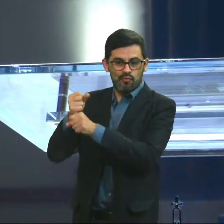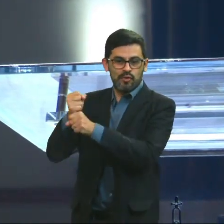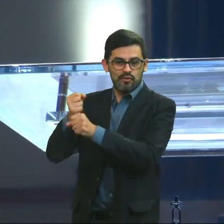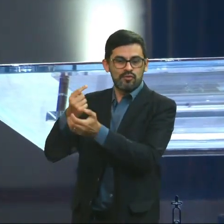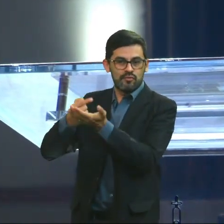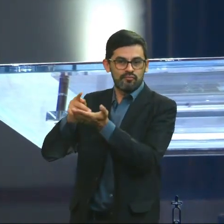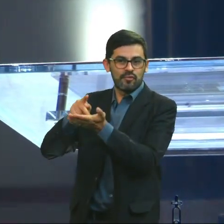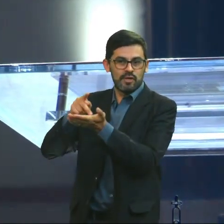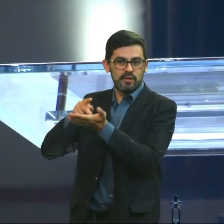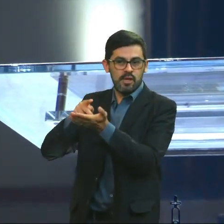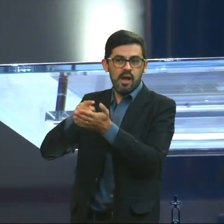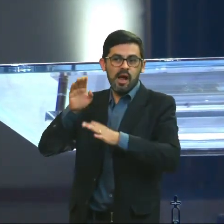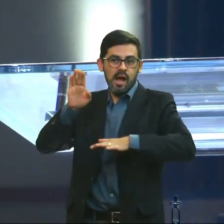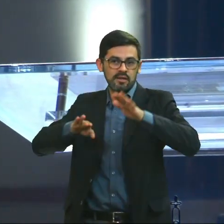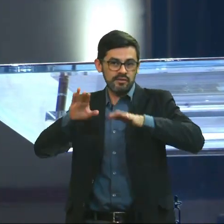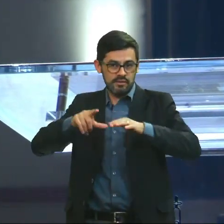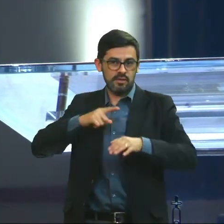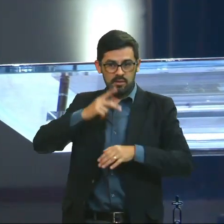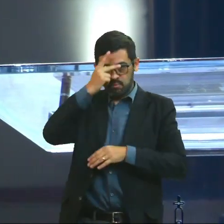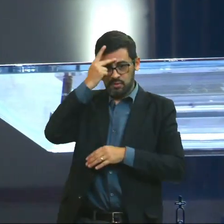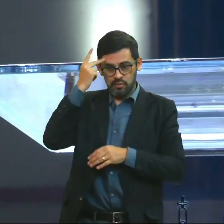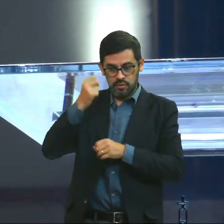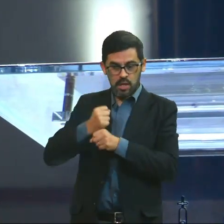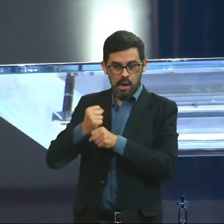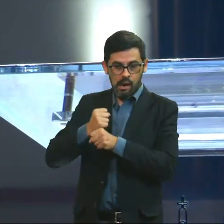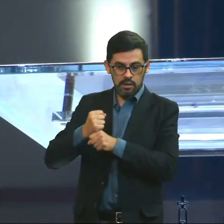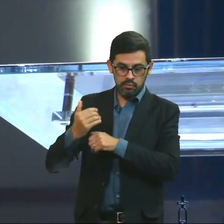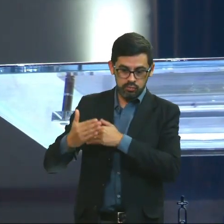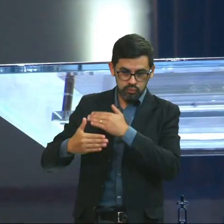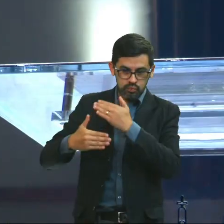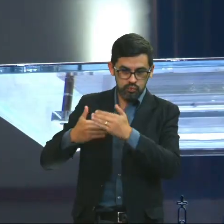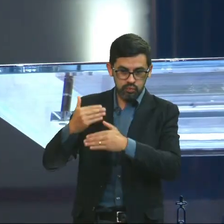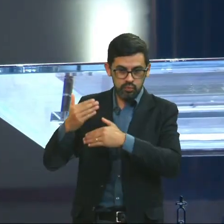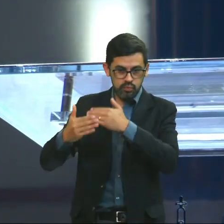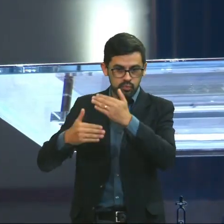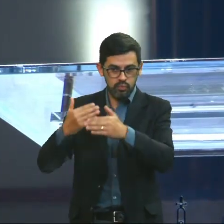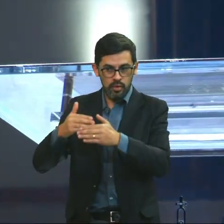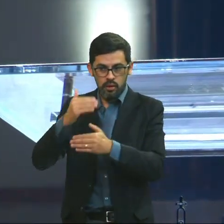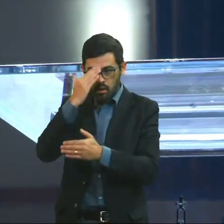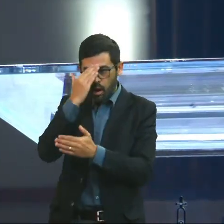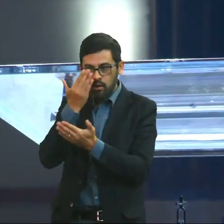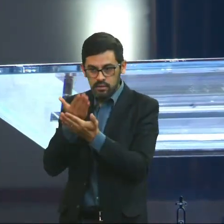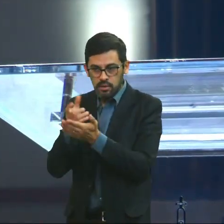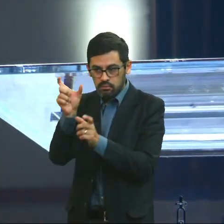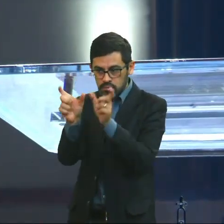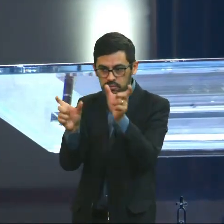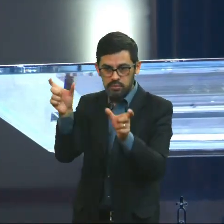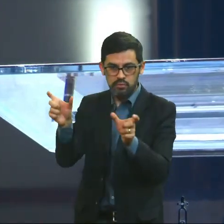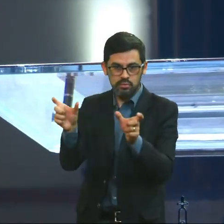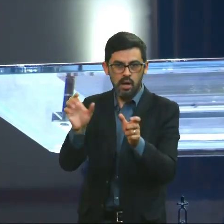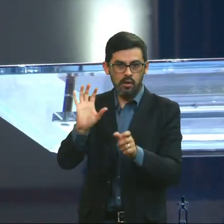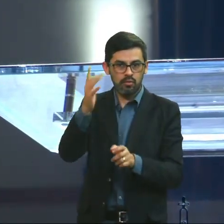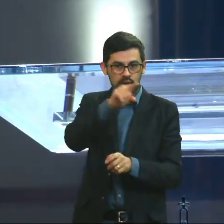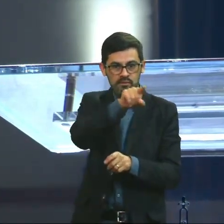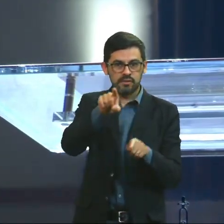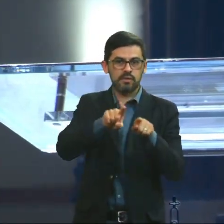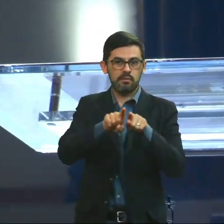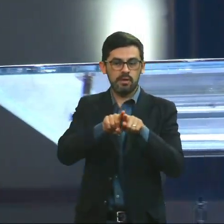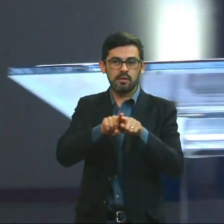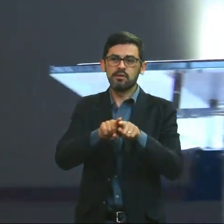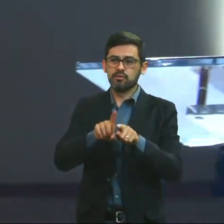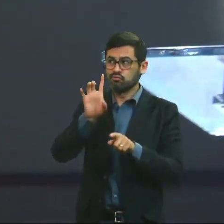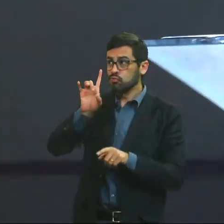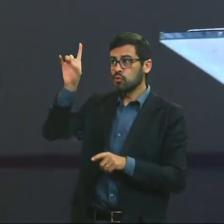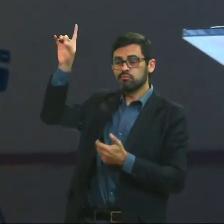E é interessante, tem pessoas que ao longo do tempo elas vão me fazendo acreditar mais nelas. Acontece o mesmo com você? Com Deus é a